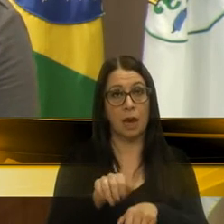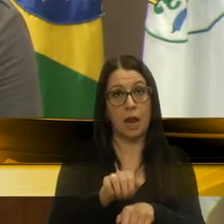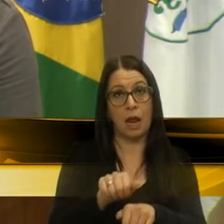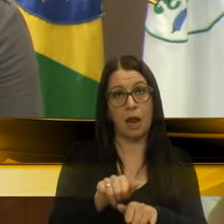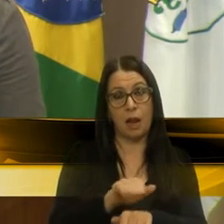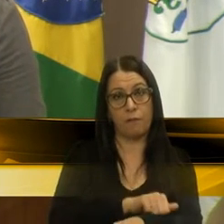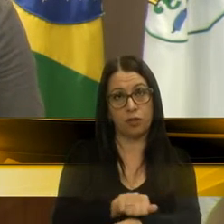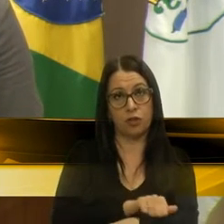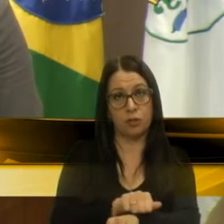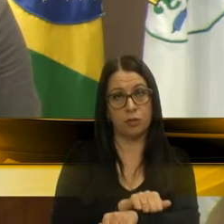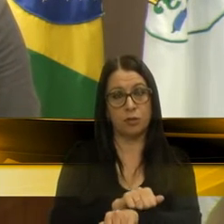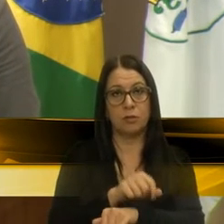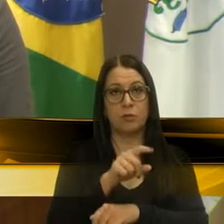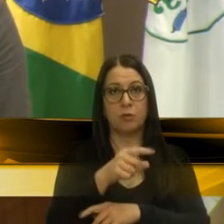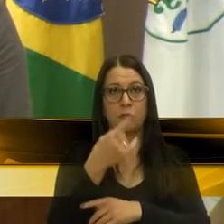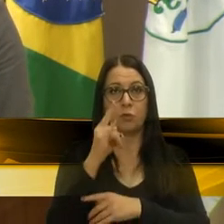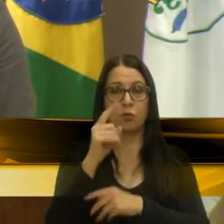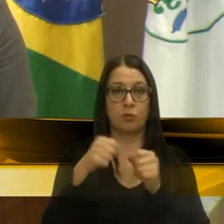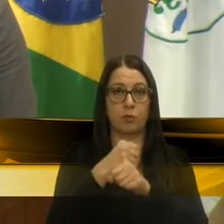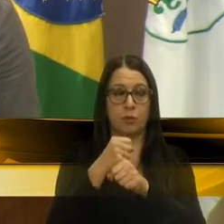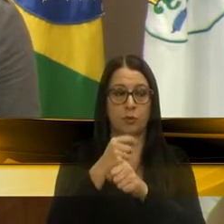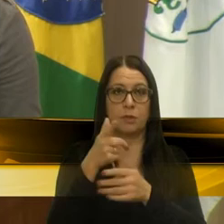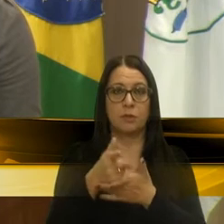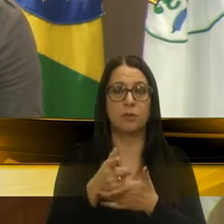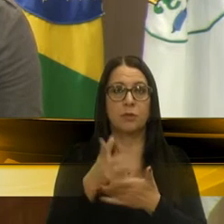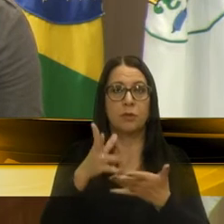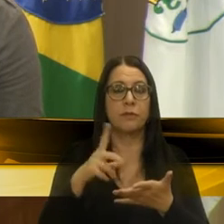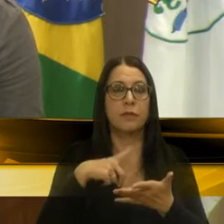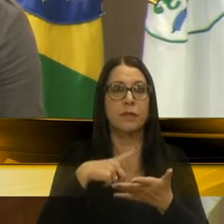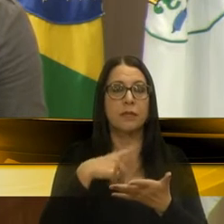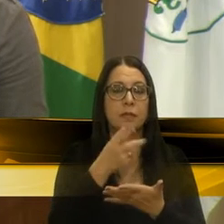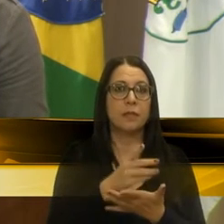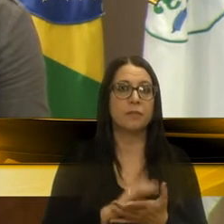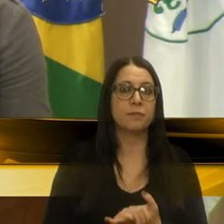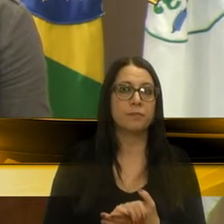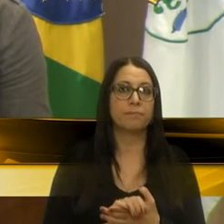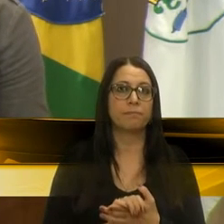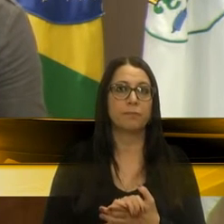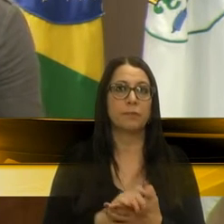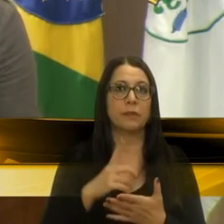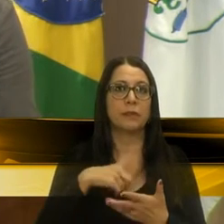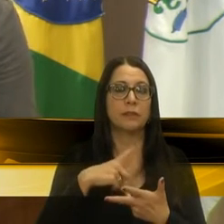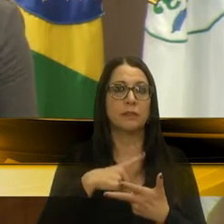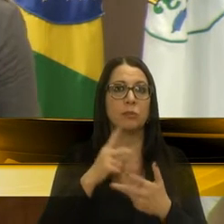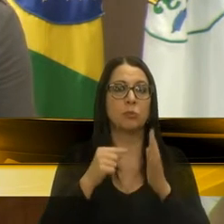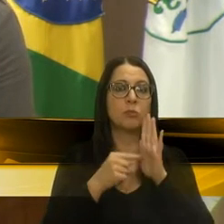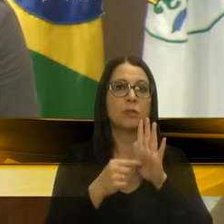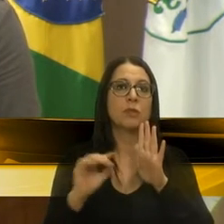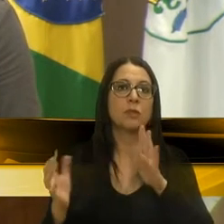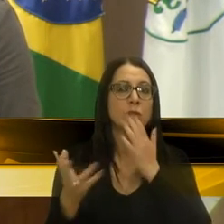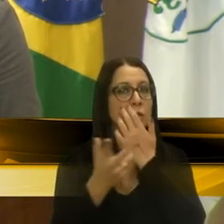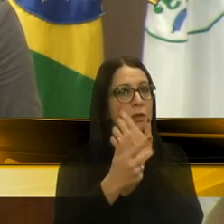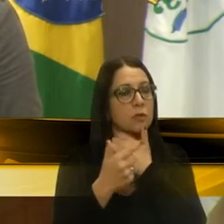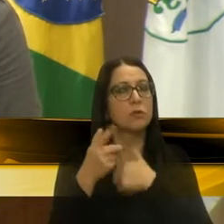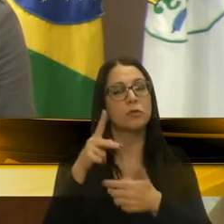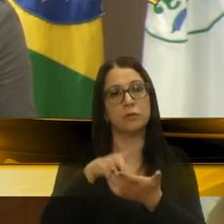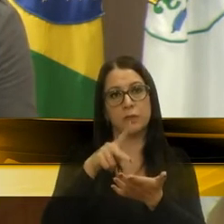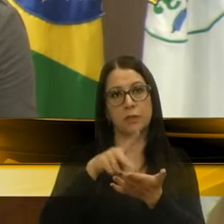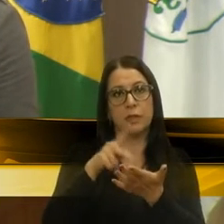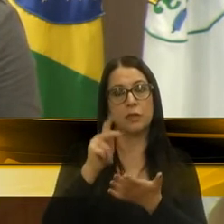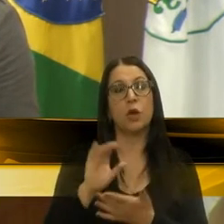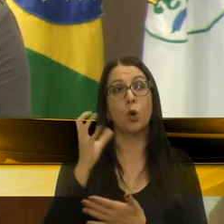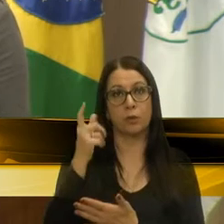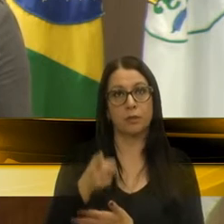aí durante esses últimos anos, agora a gente vai ter uma operação, é, onde vai se revelar tudo o que, de fato,